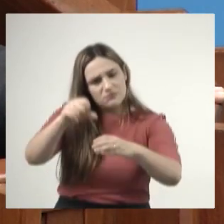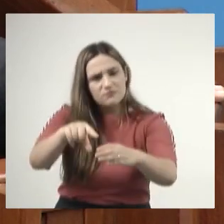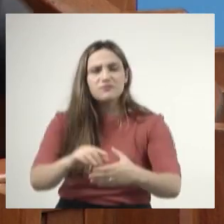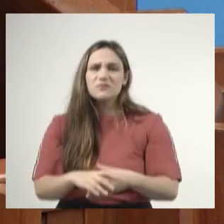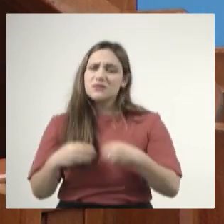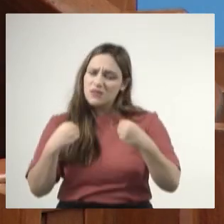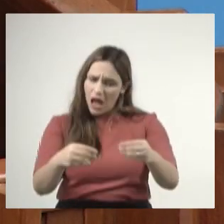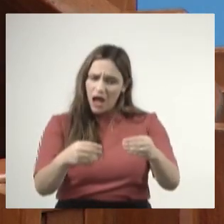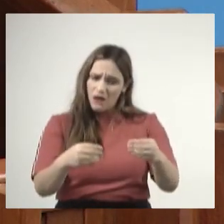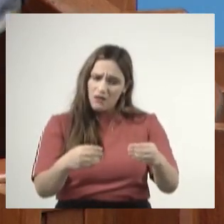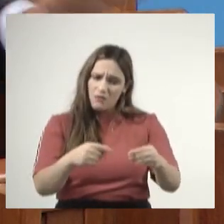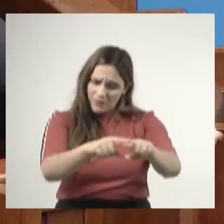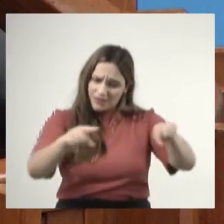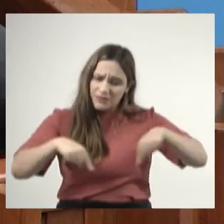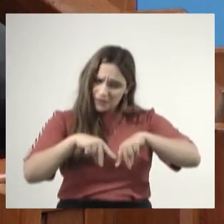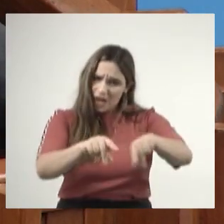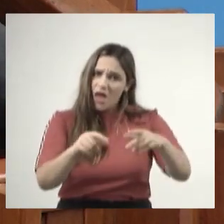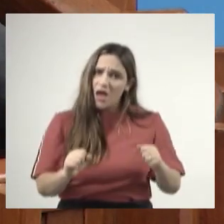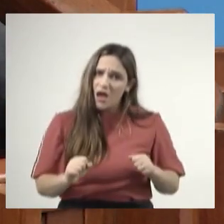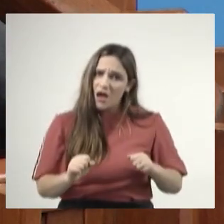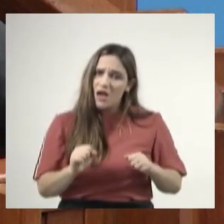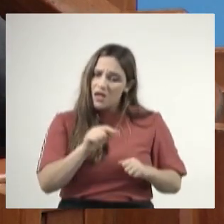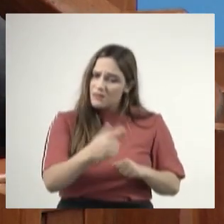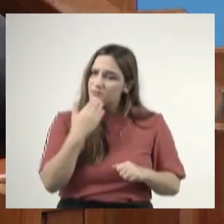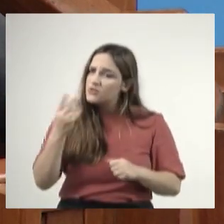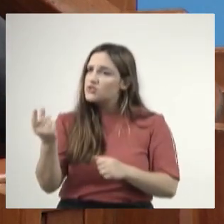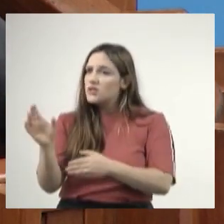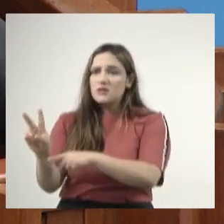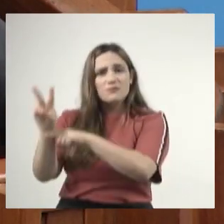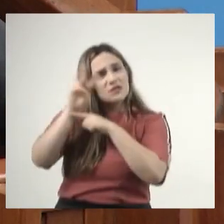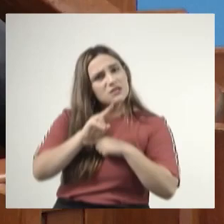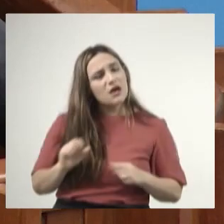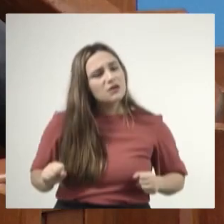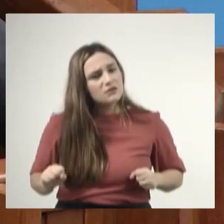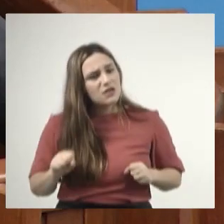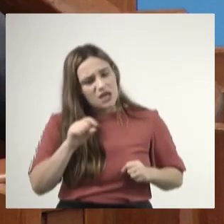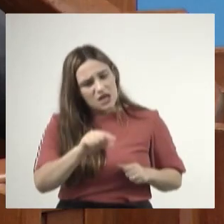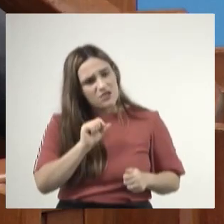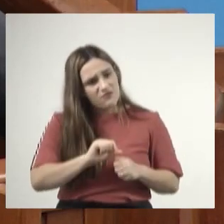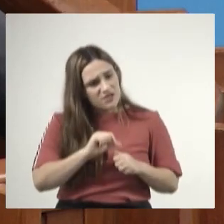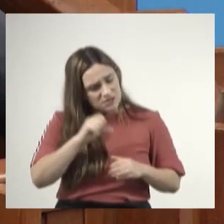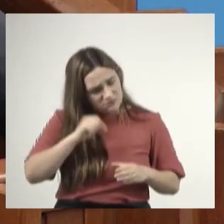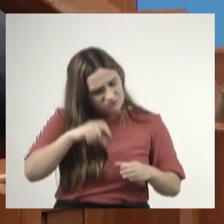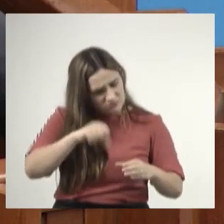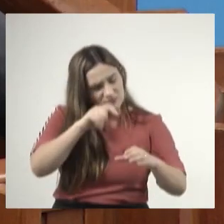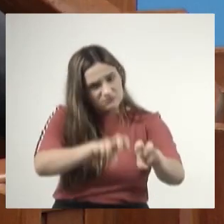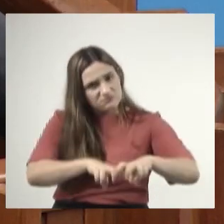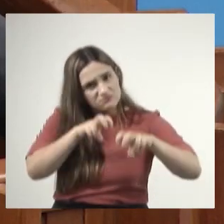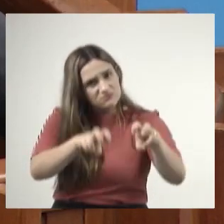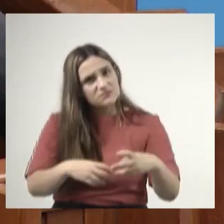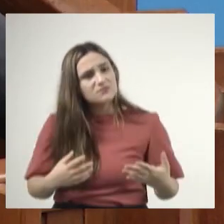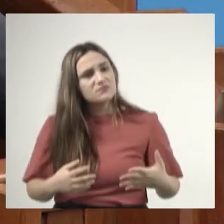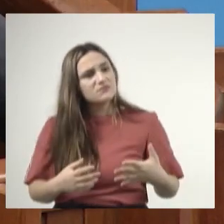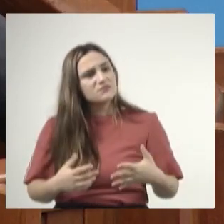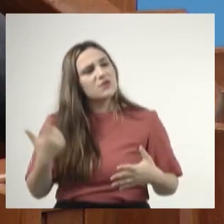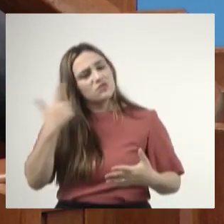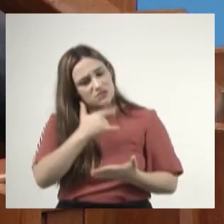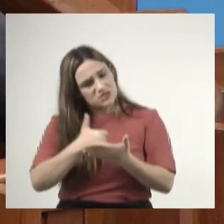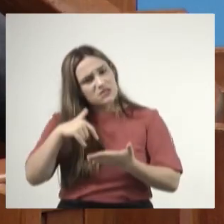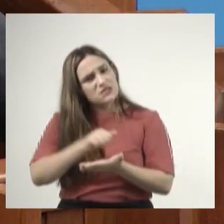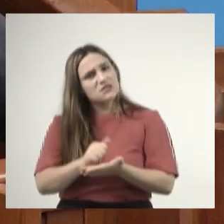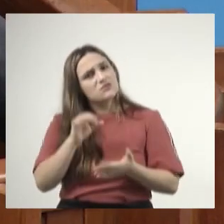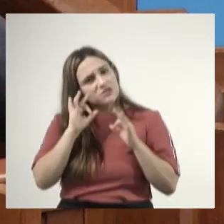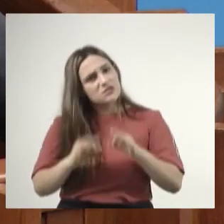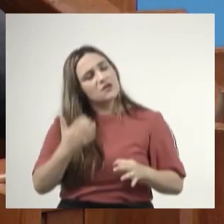o índio, deixa ele entrar no banco e fazer seu financiamento, deixa ele tocar a sua lavoura, deixa ele estar no mercado, ter sua inscrição,